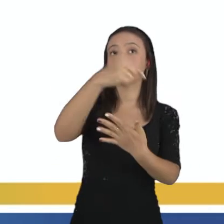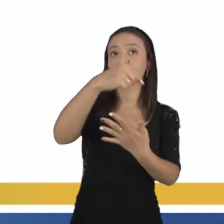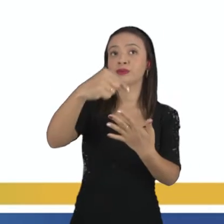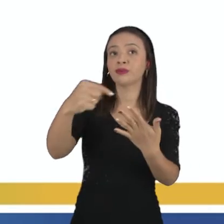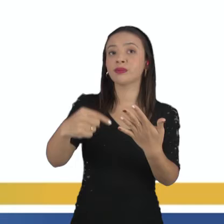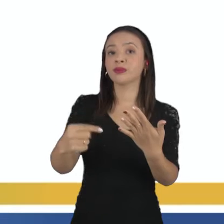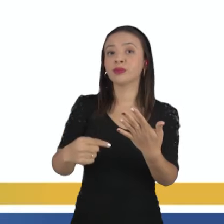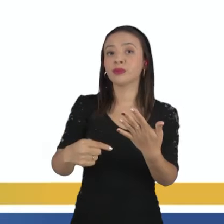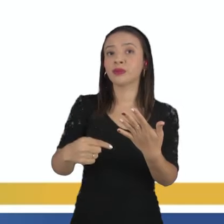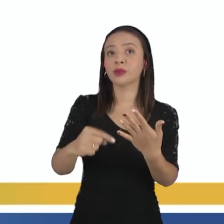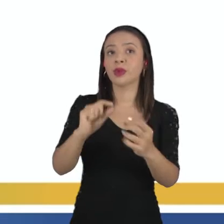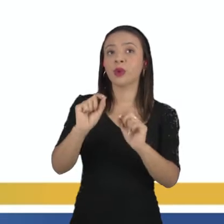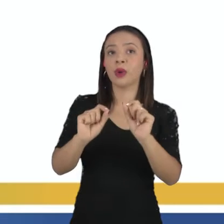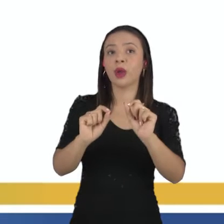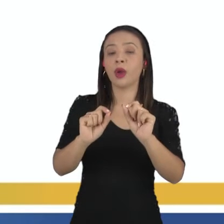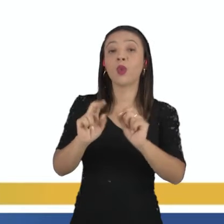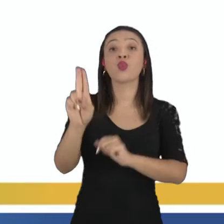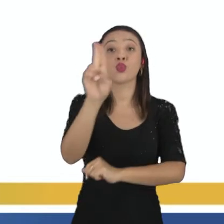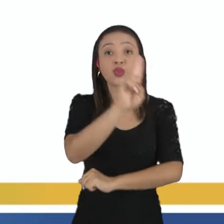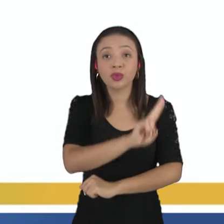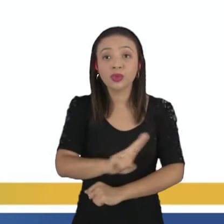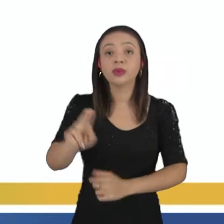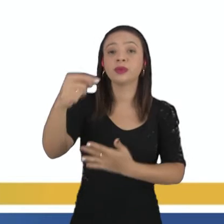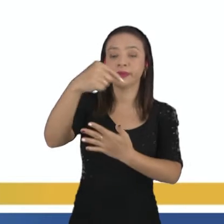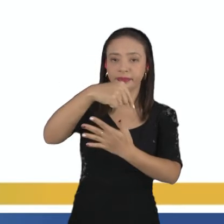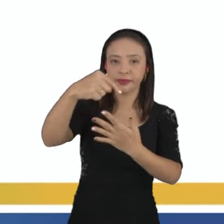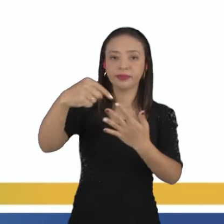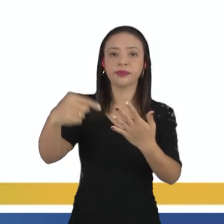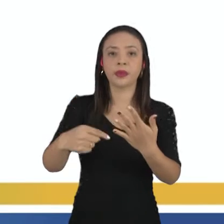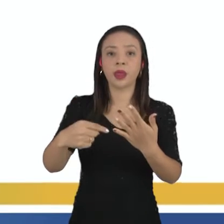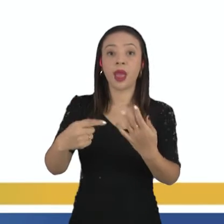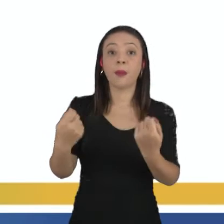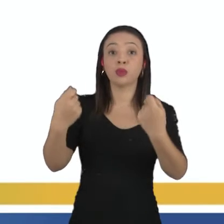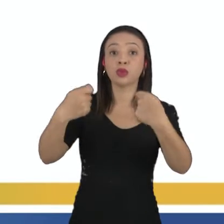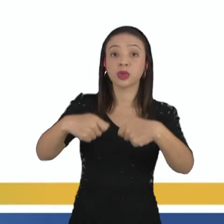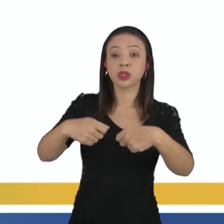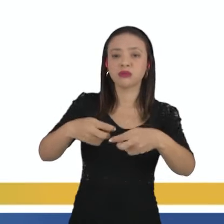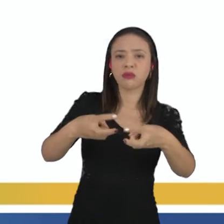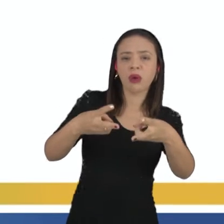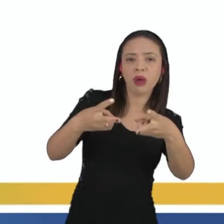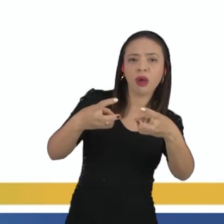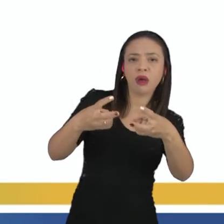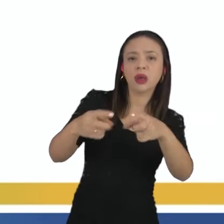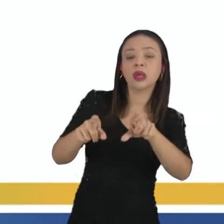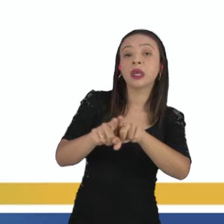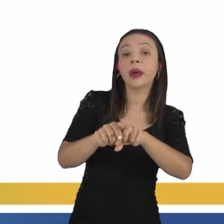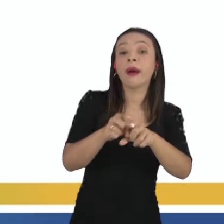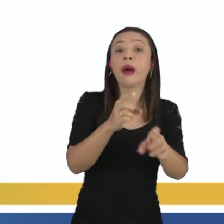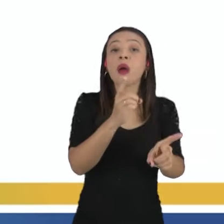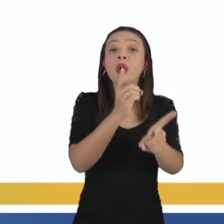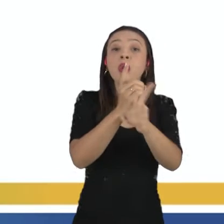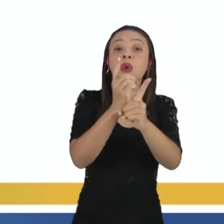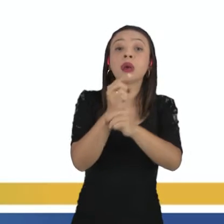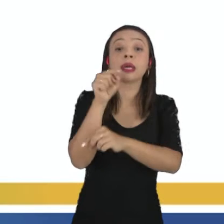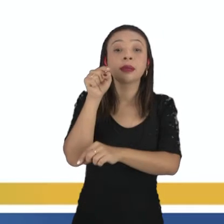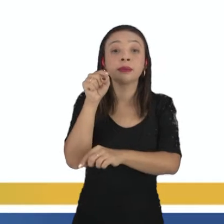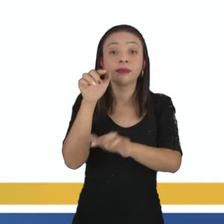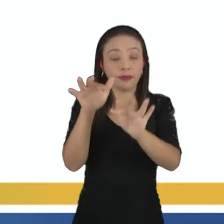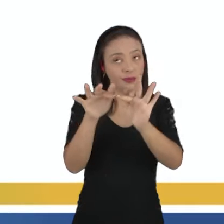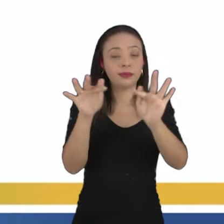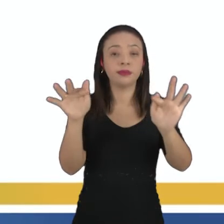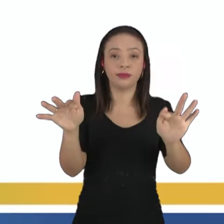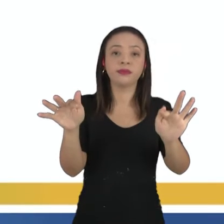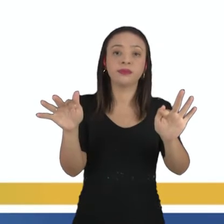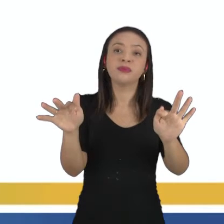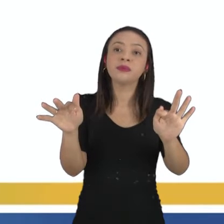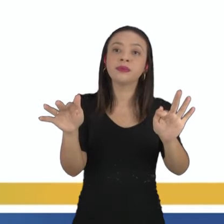como, a partir do operador que ele utilizou, nós percebemos, identificamos que ali, naquele momento